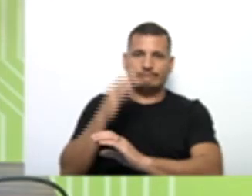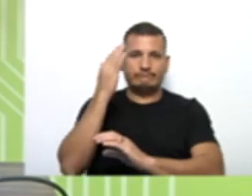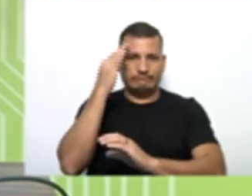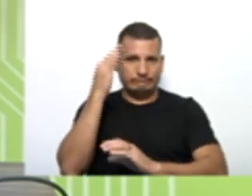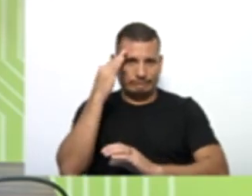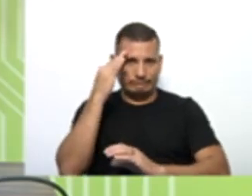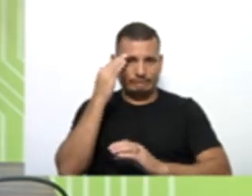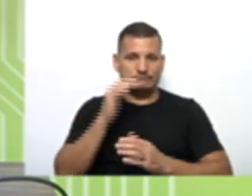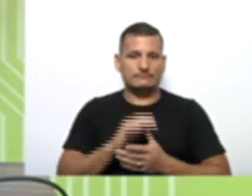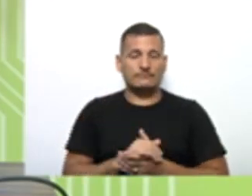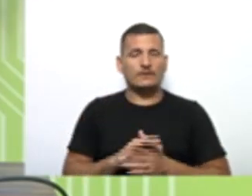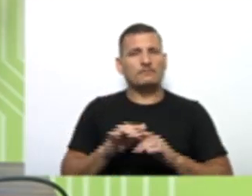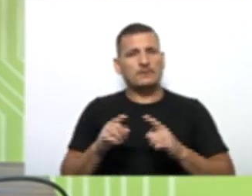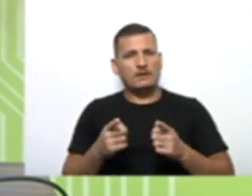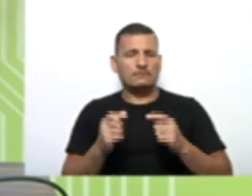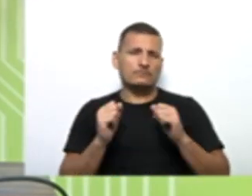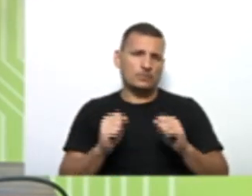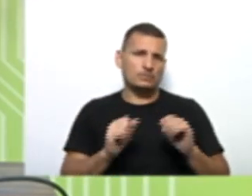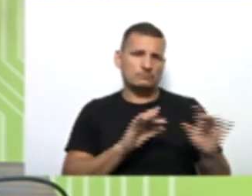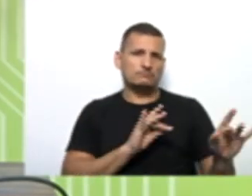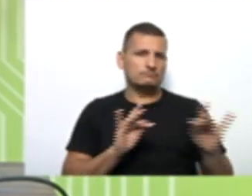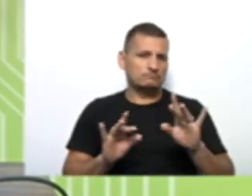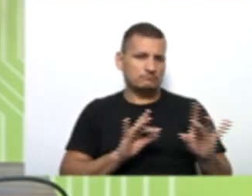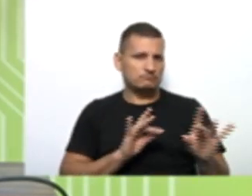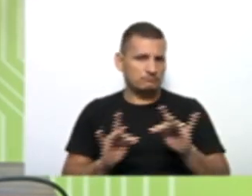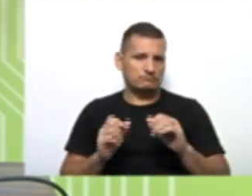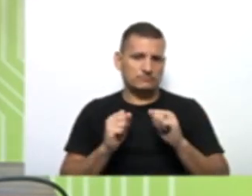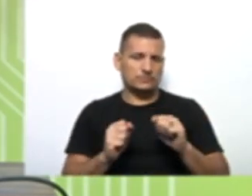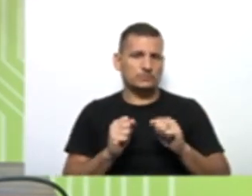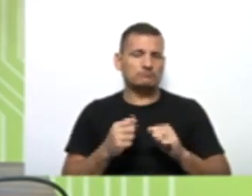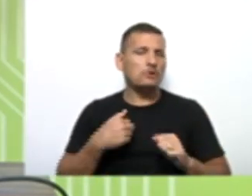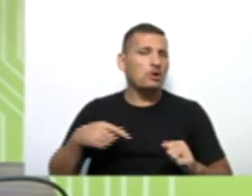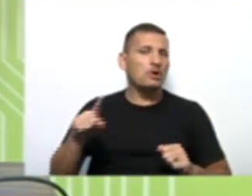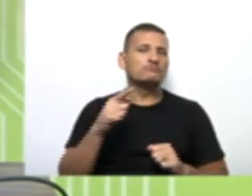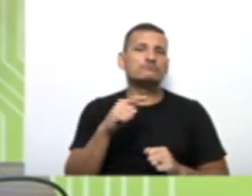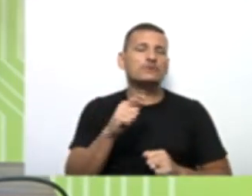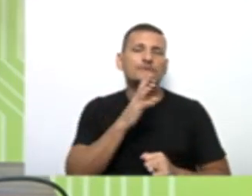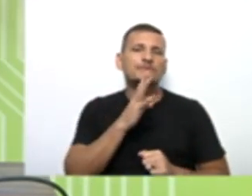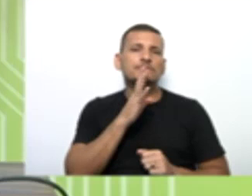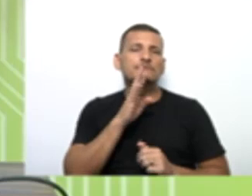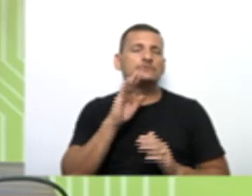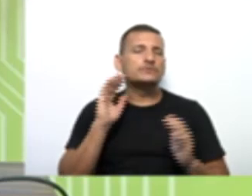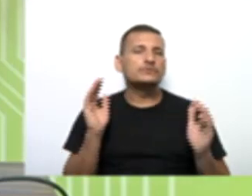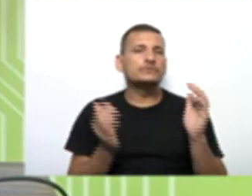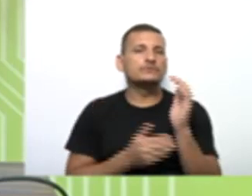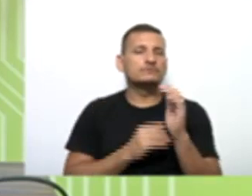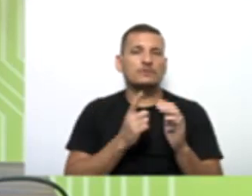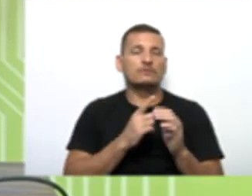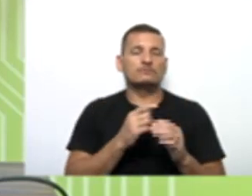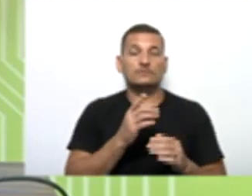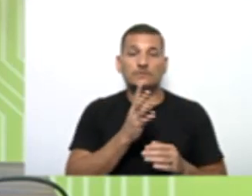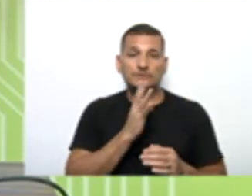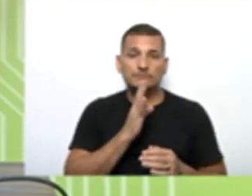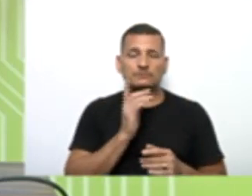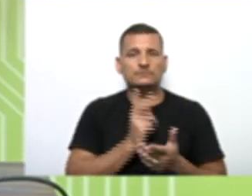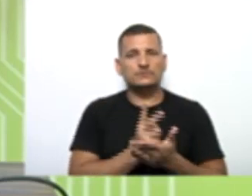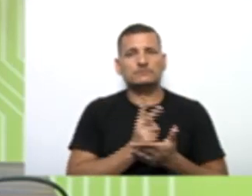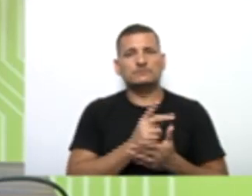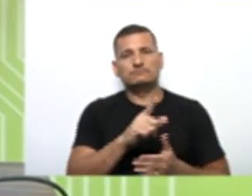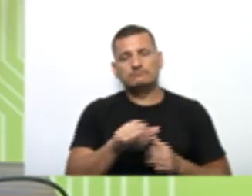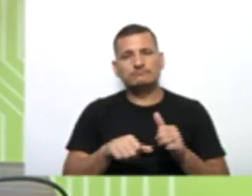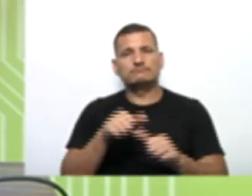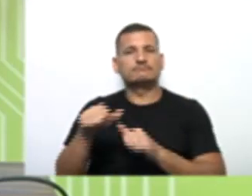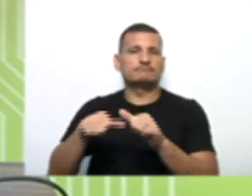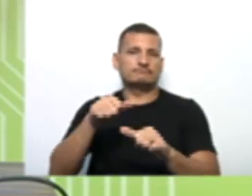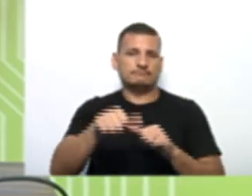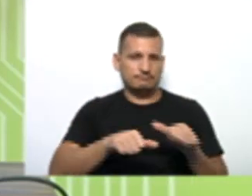esse procedimento. Mas eu posso, a gente não tem domínio de todo o conhecimento, a gente sempre transforma o conhecimento, como diz Lavoisier. Tudo